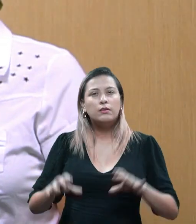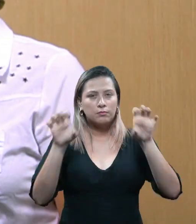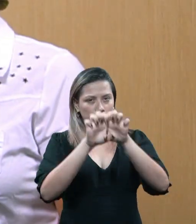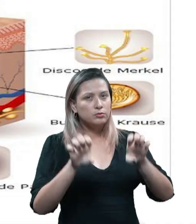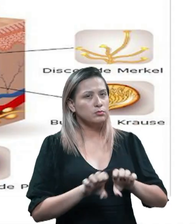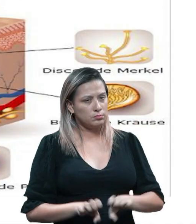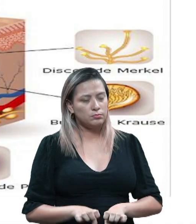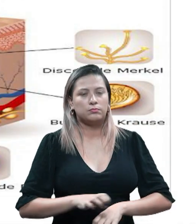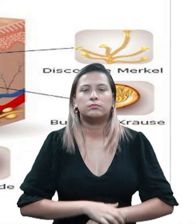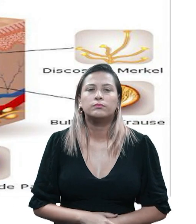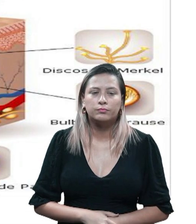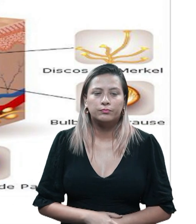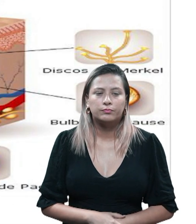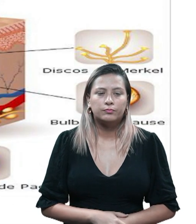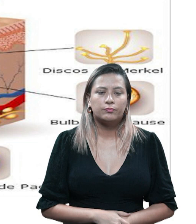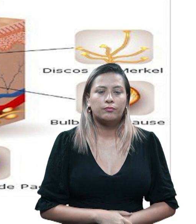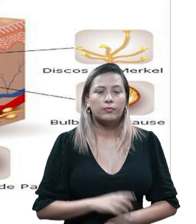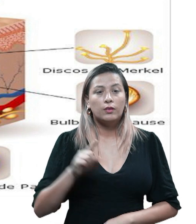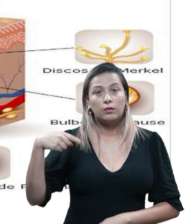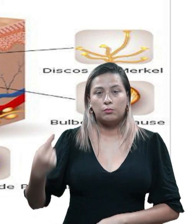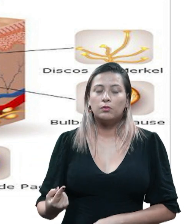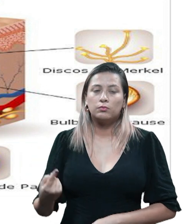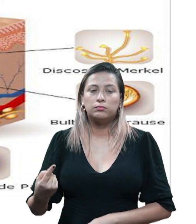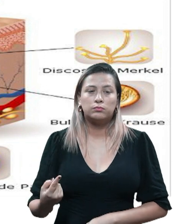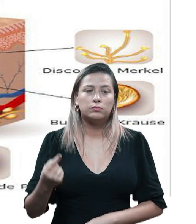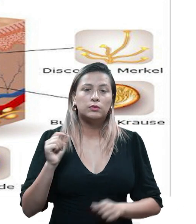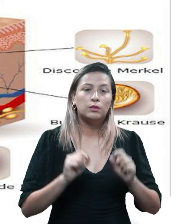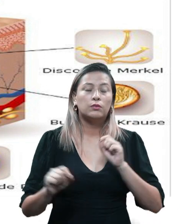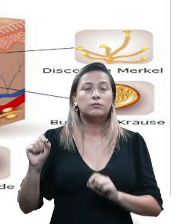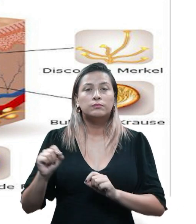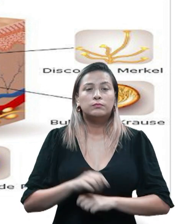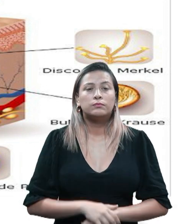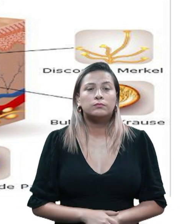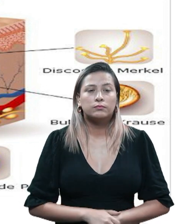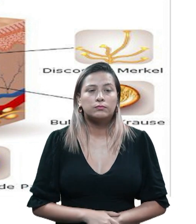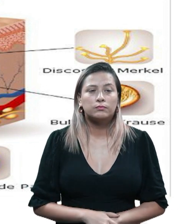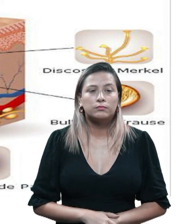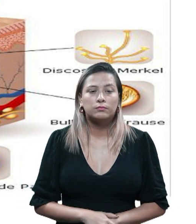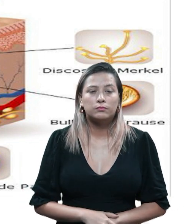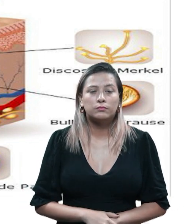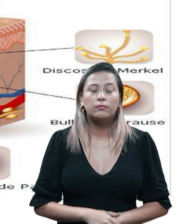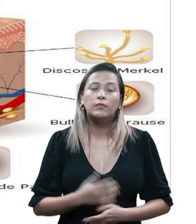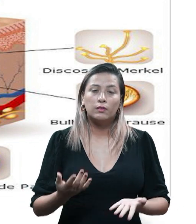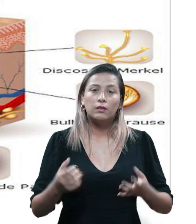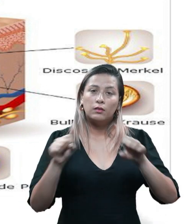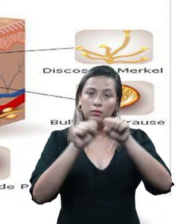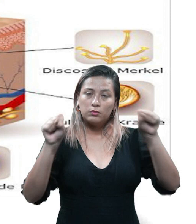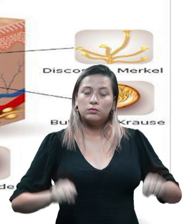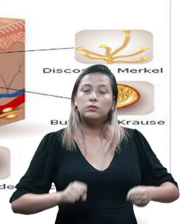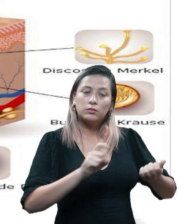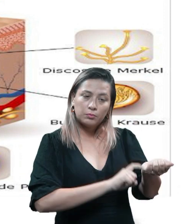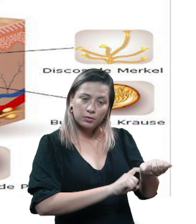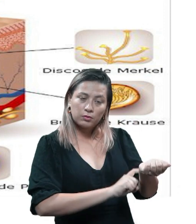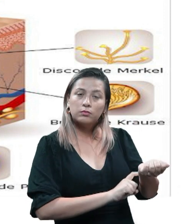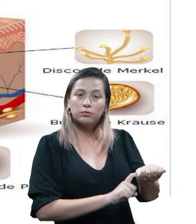estrutura. Aqui nós temos uma outra tela onde nós vamos ver as terminações nervosas, para que